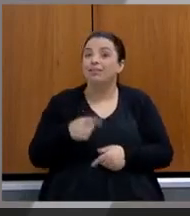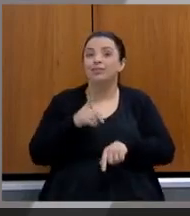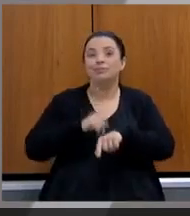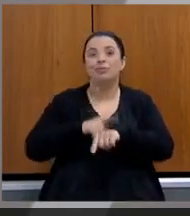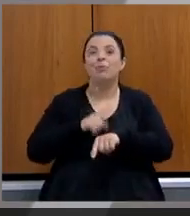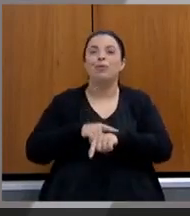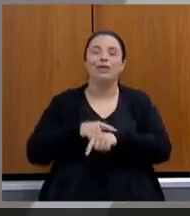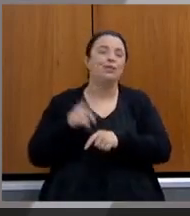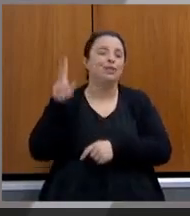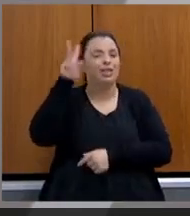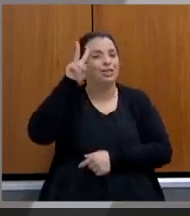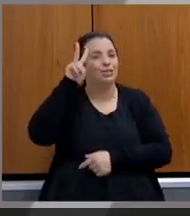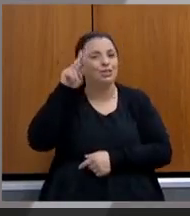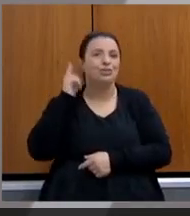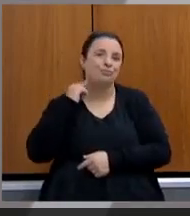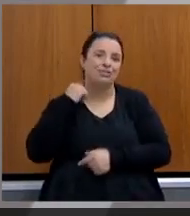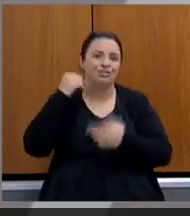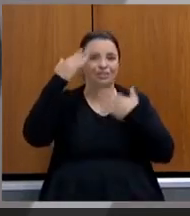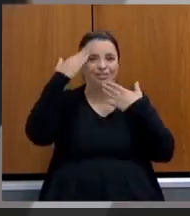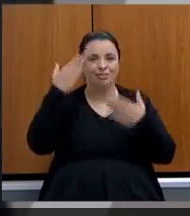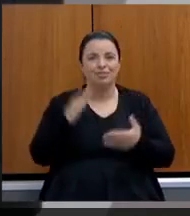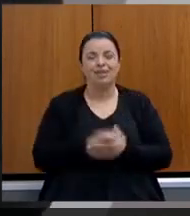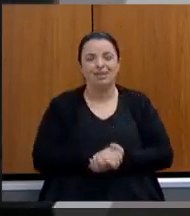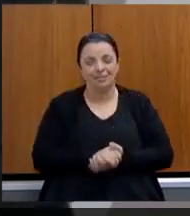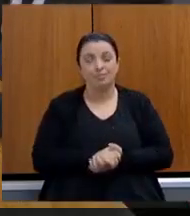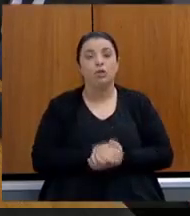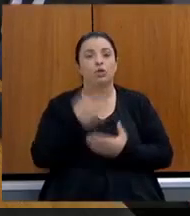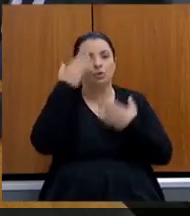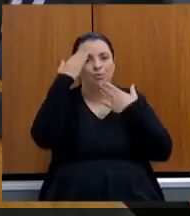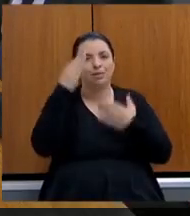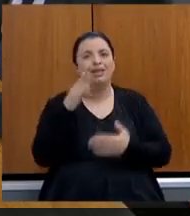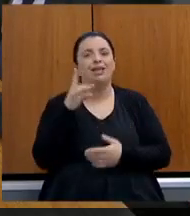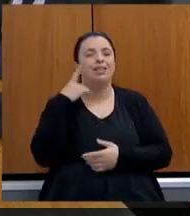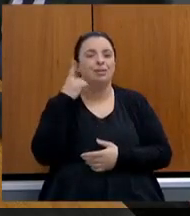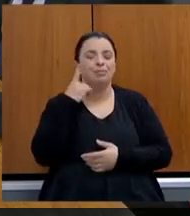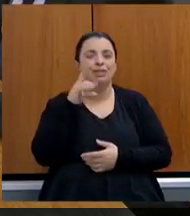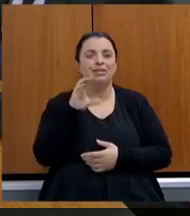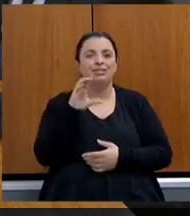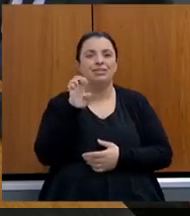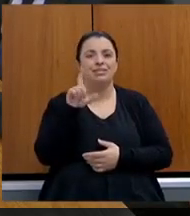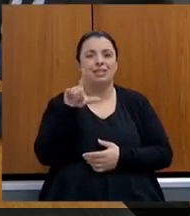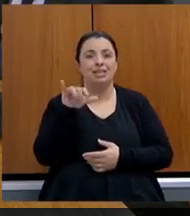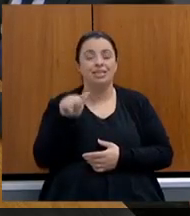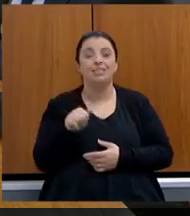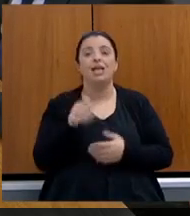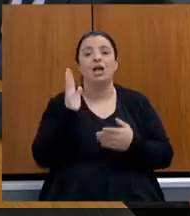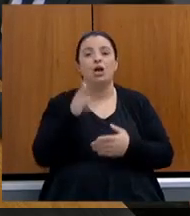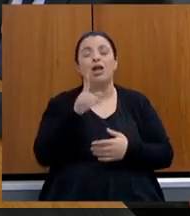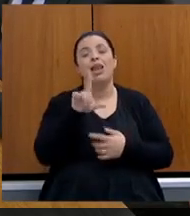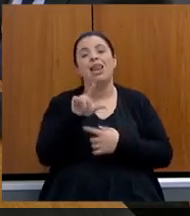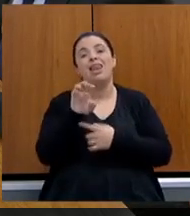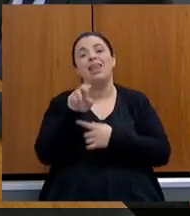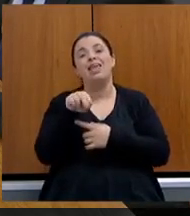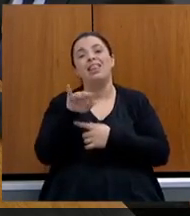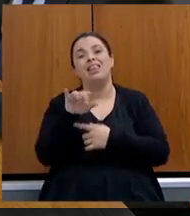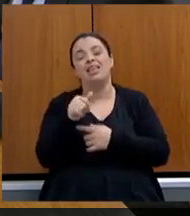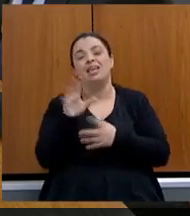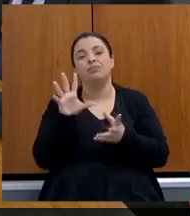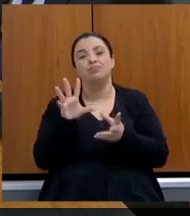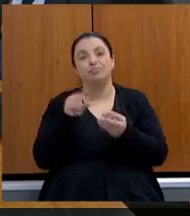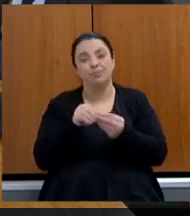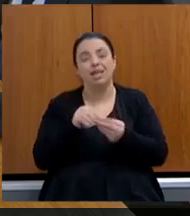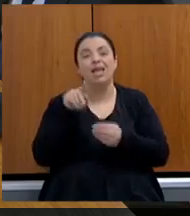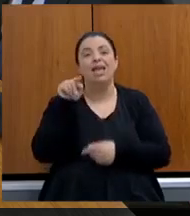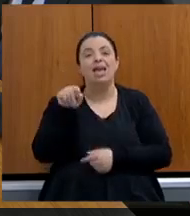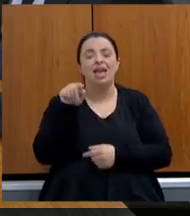na história de Minas Gerais muito obrigada obrigada a deputada feliz espaço para as considerações a deputada Leninha e por causa